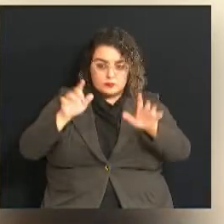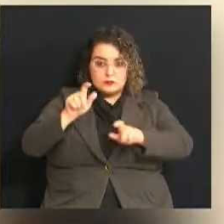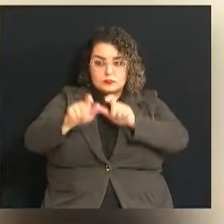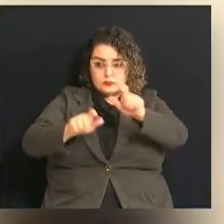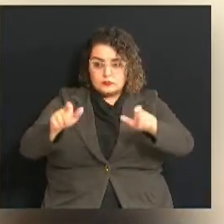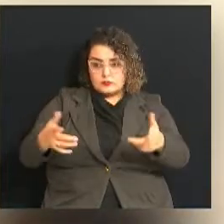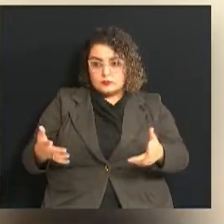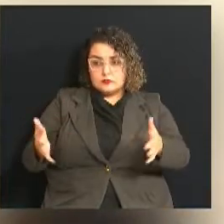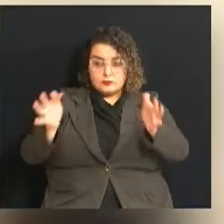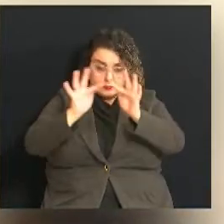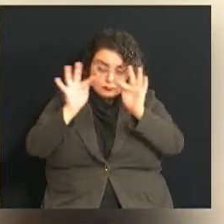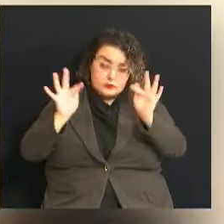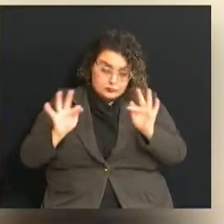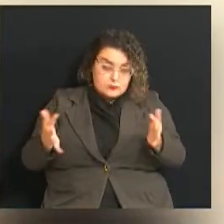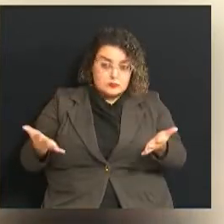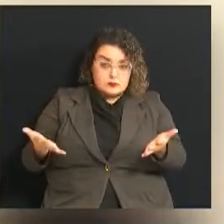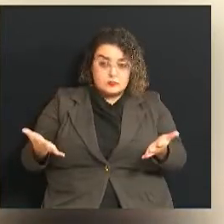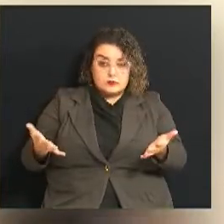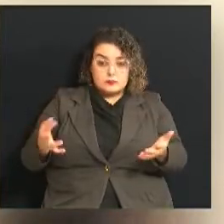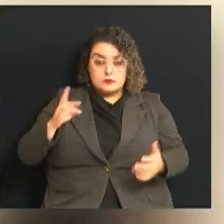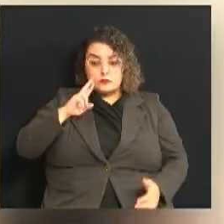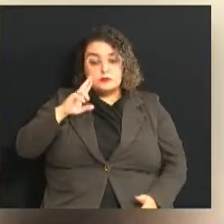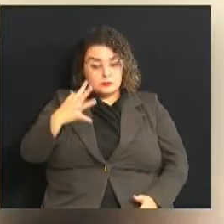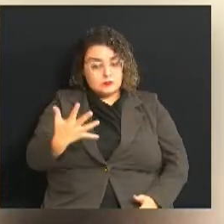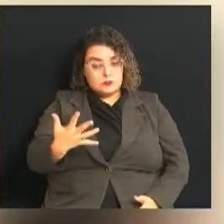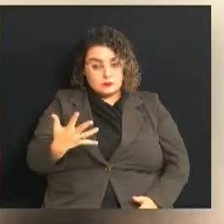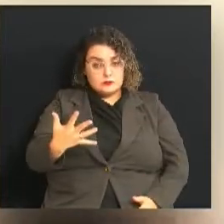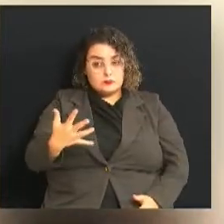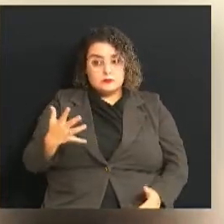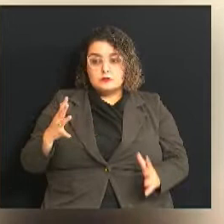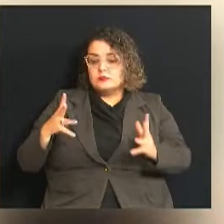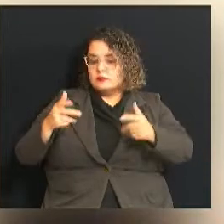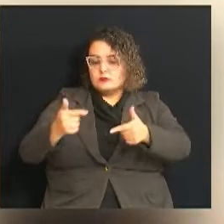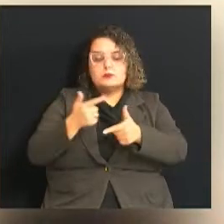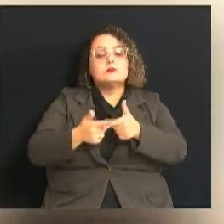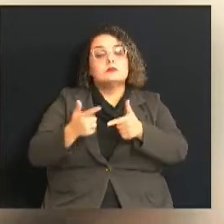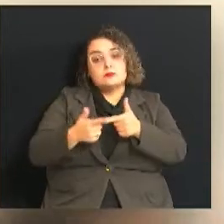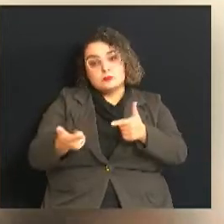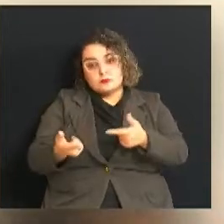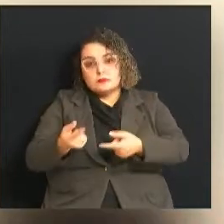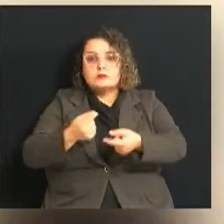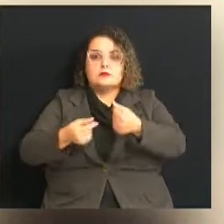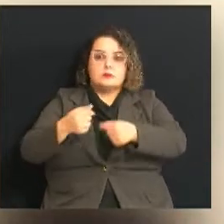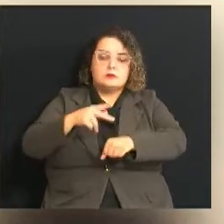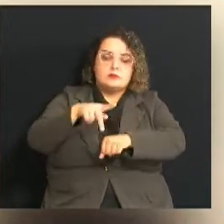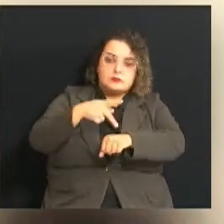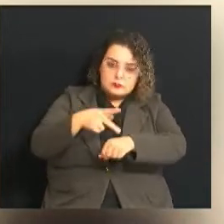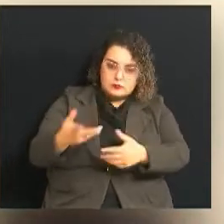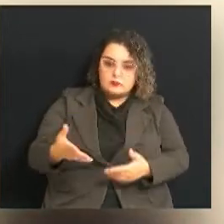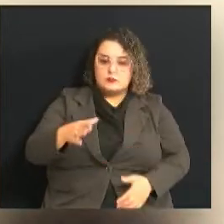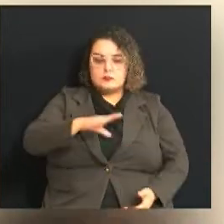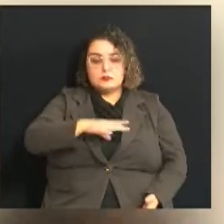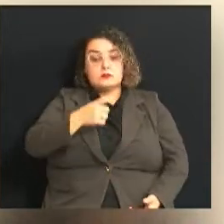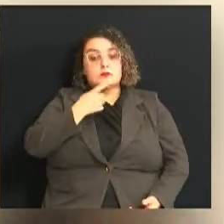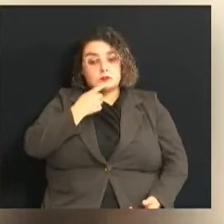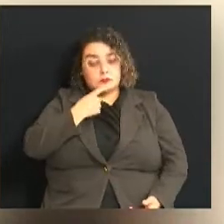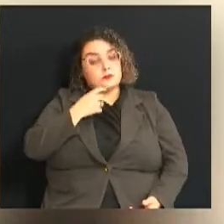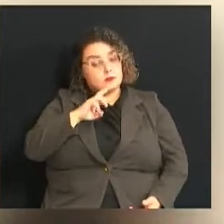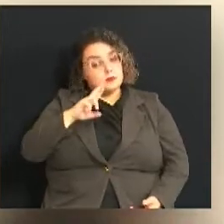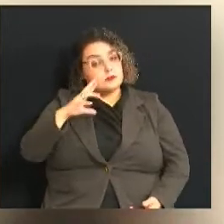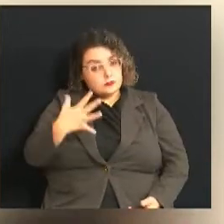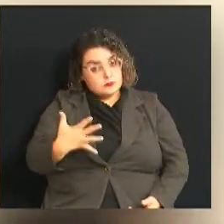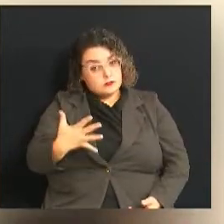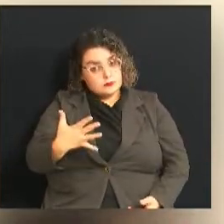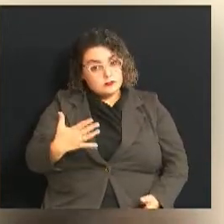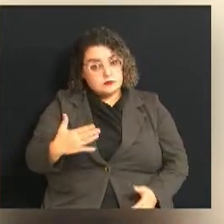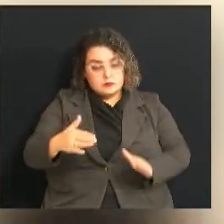fica feliz em ver um resultado que, apesar de todos os problemas que estão passando na economia, no país, no município, os resultados estão dentro